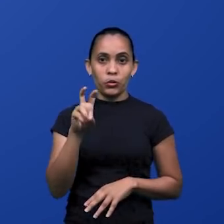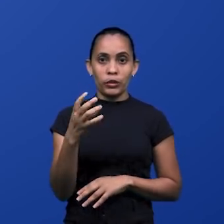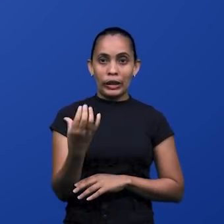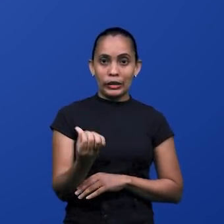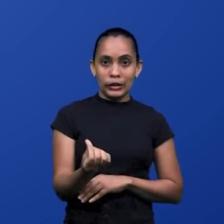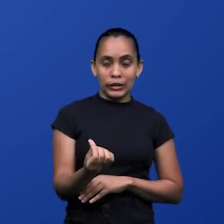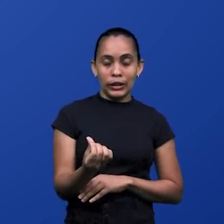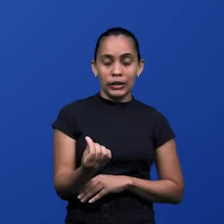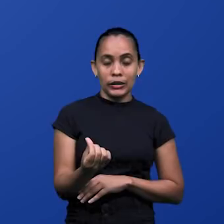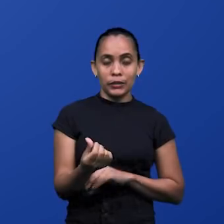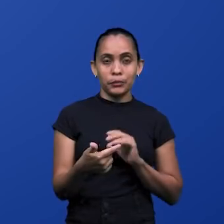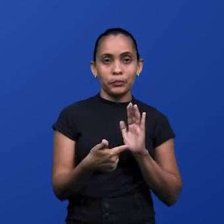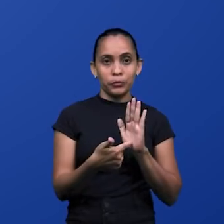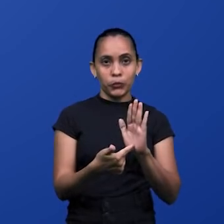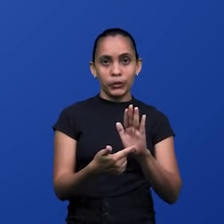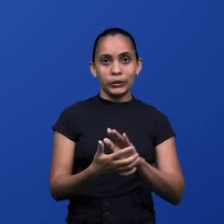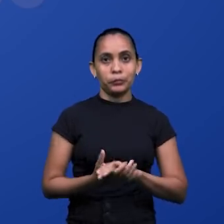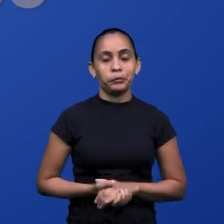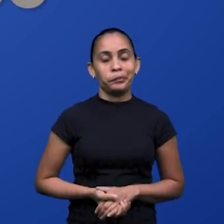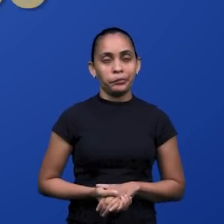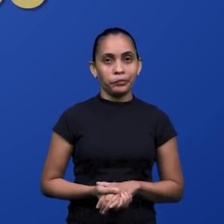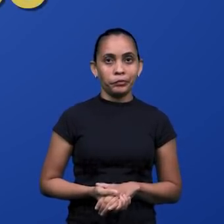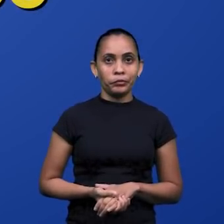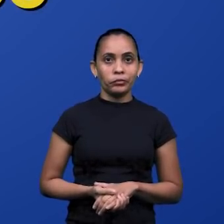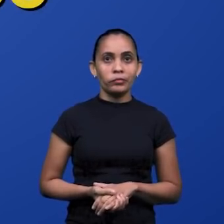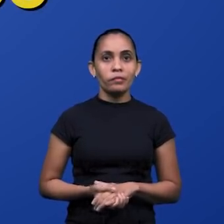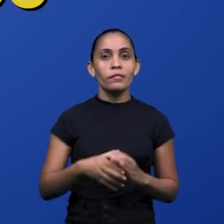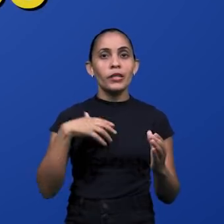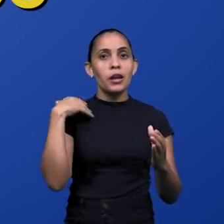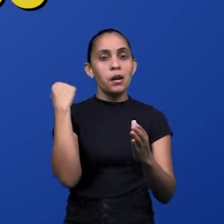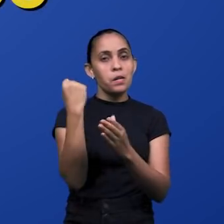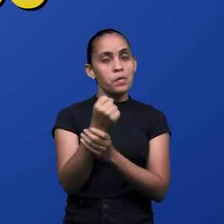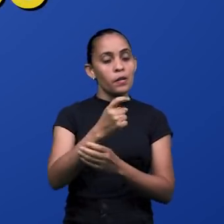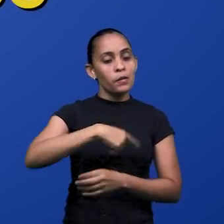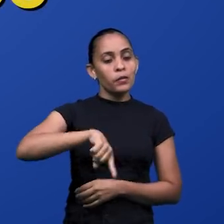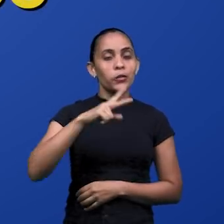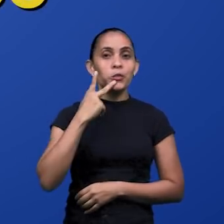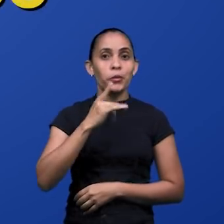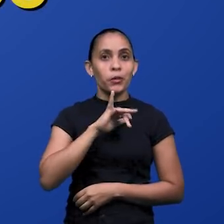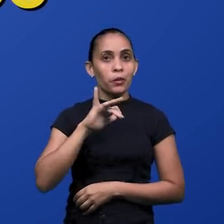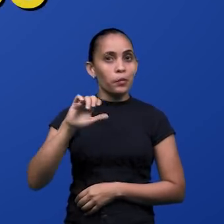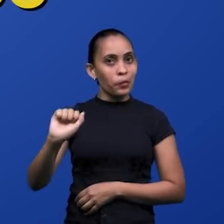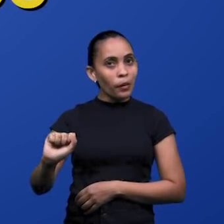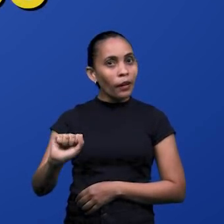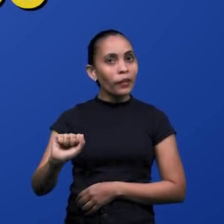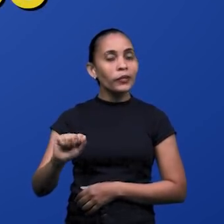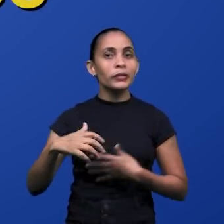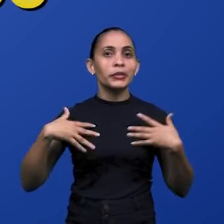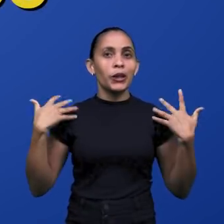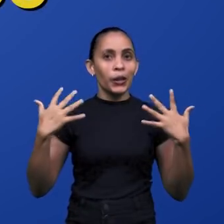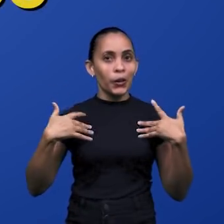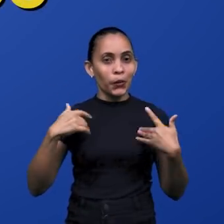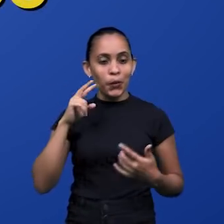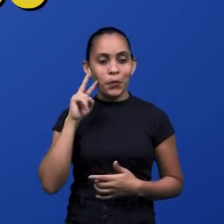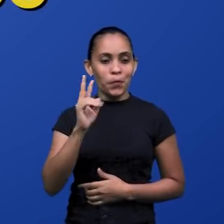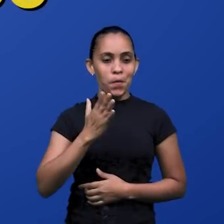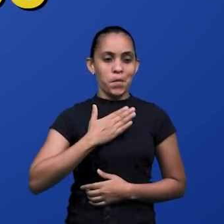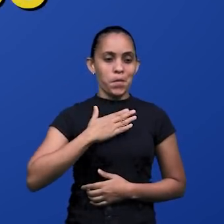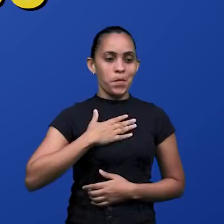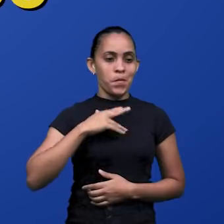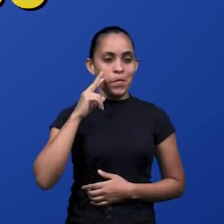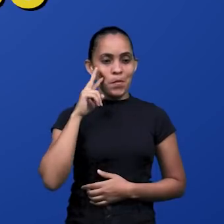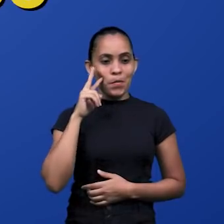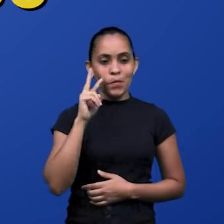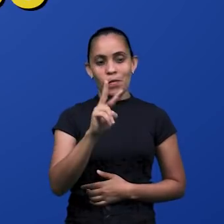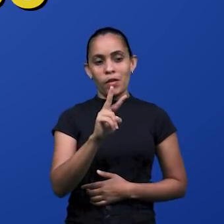versículo 56, diz assim: Abraão, vosso pai, exaltou por ver o